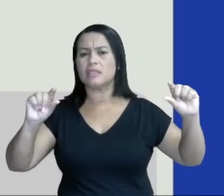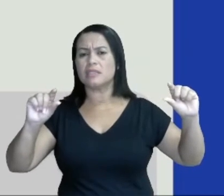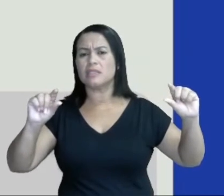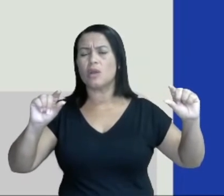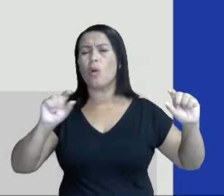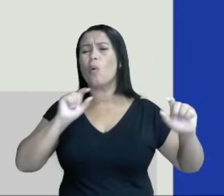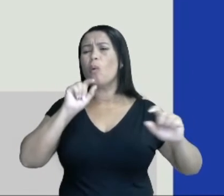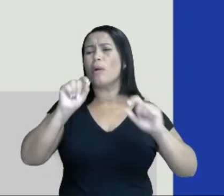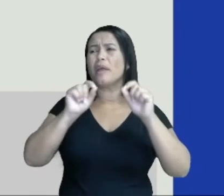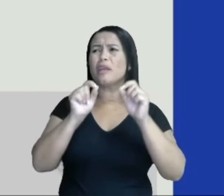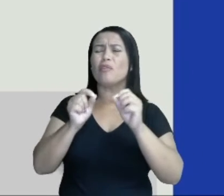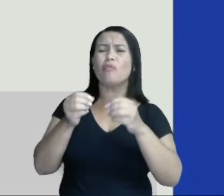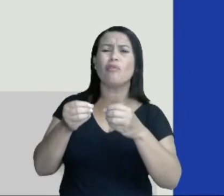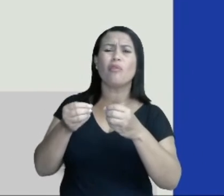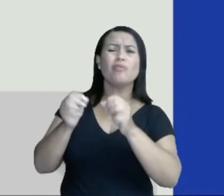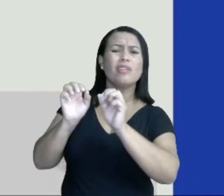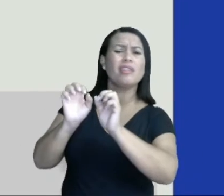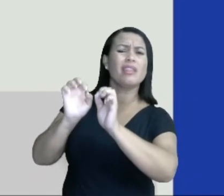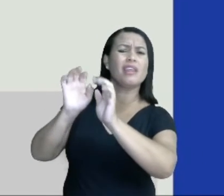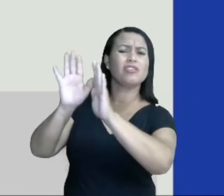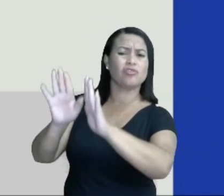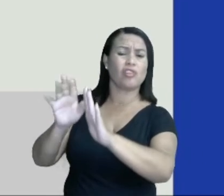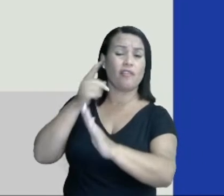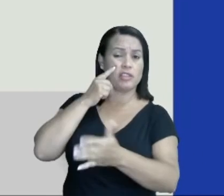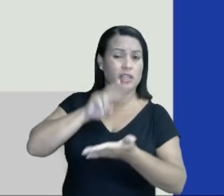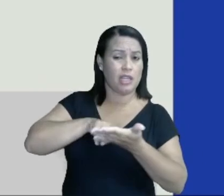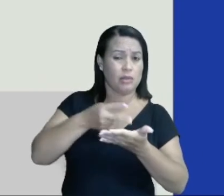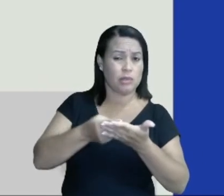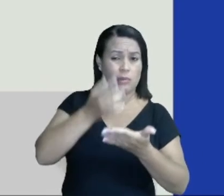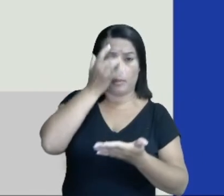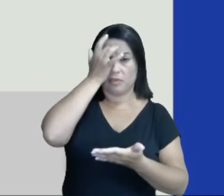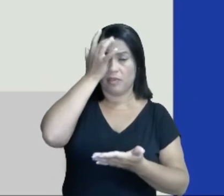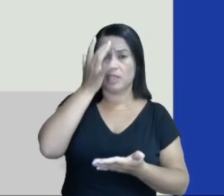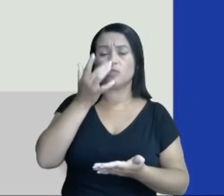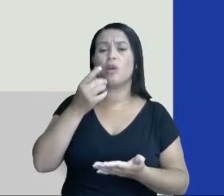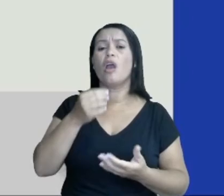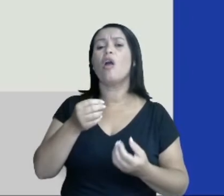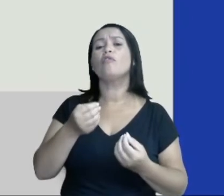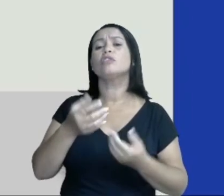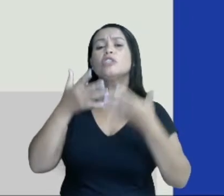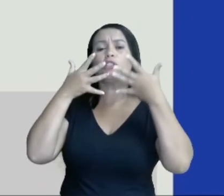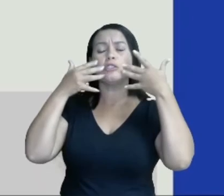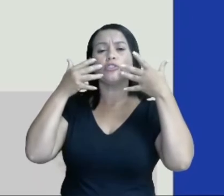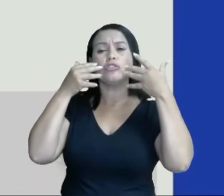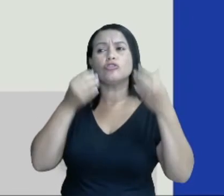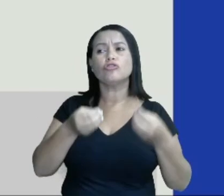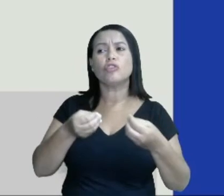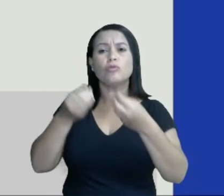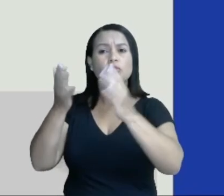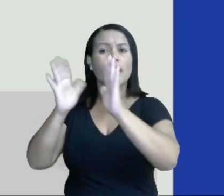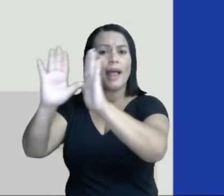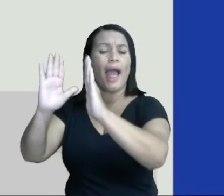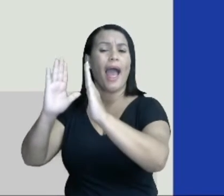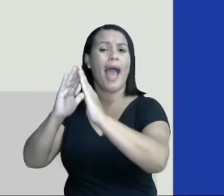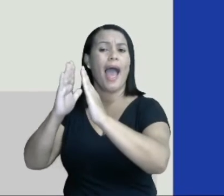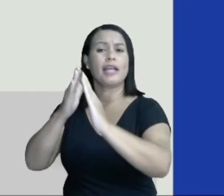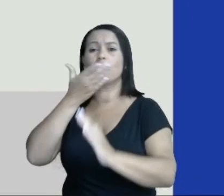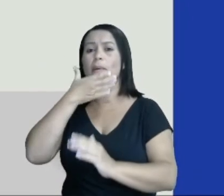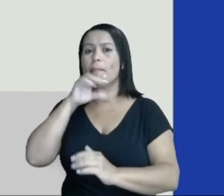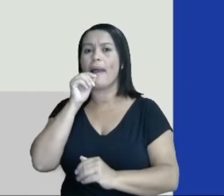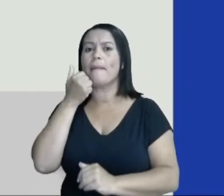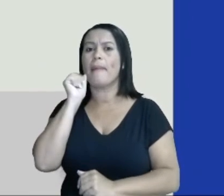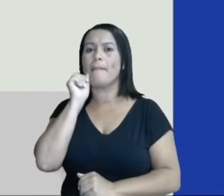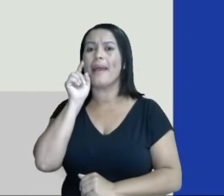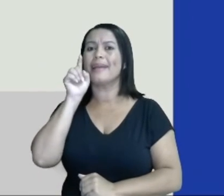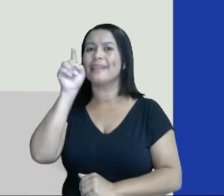O que é que eu vou deixar? Vou traduzir para ficar mais fácil. Vou deixar os gatos em teus pais. Não é que a gente vai